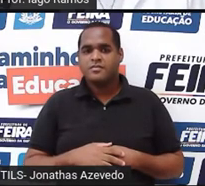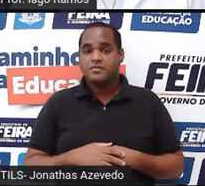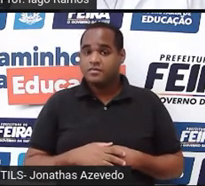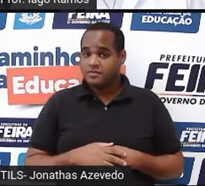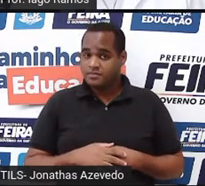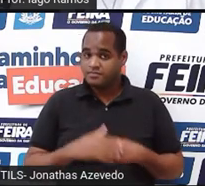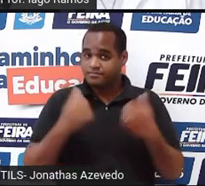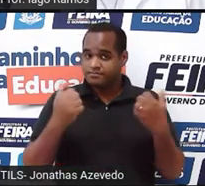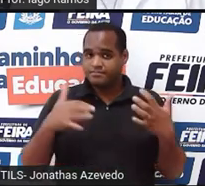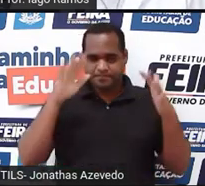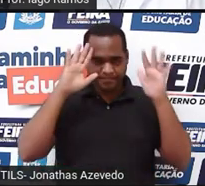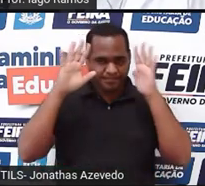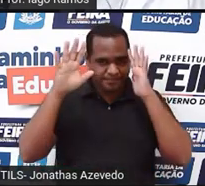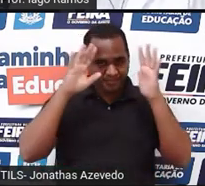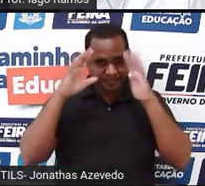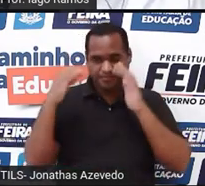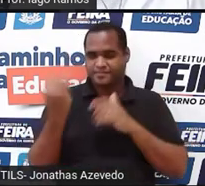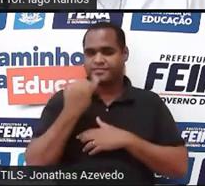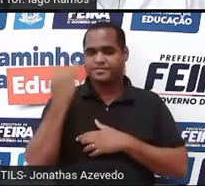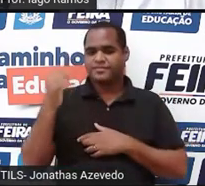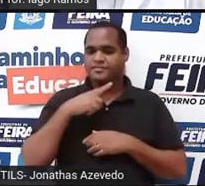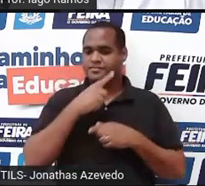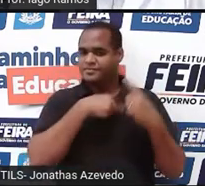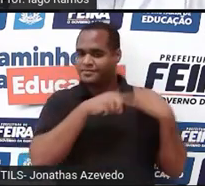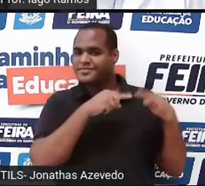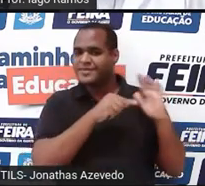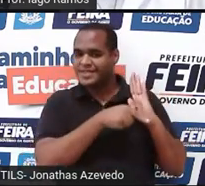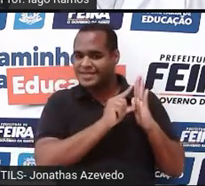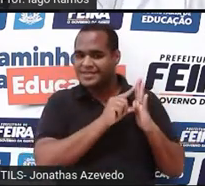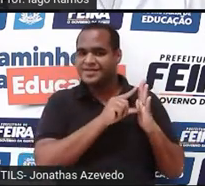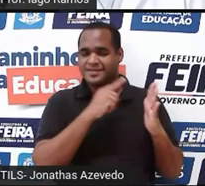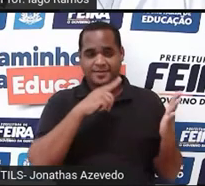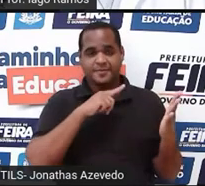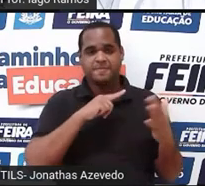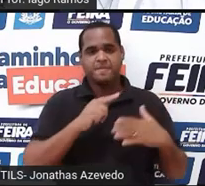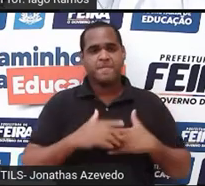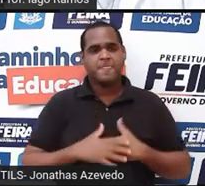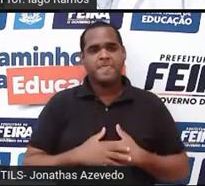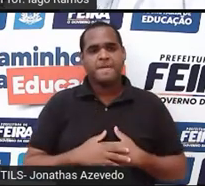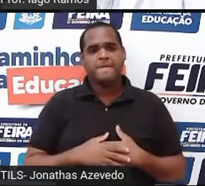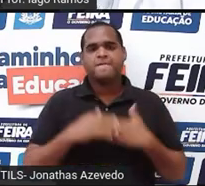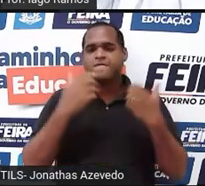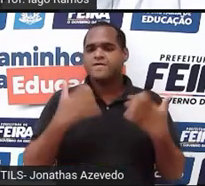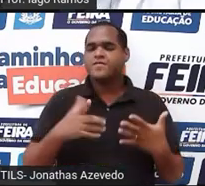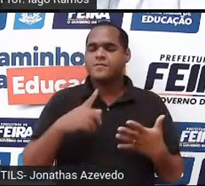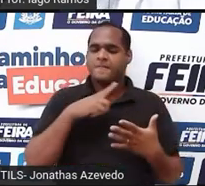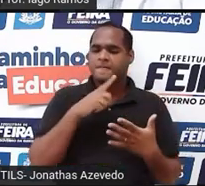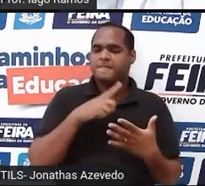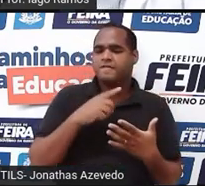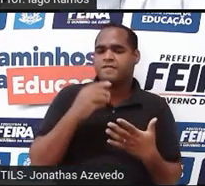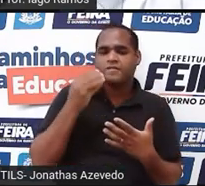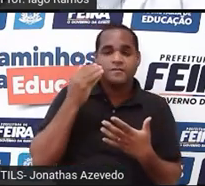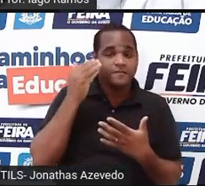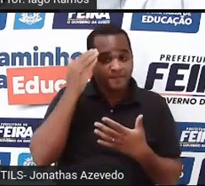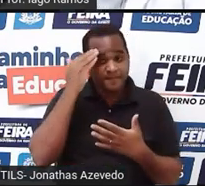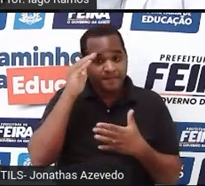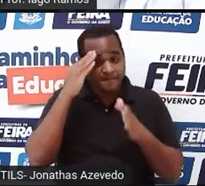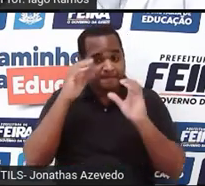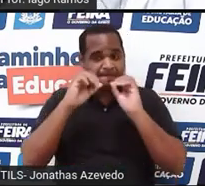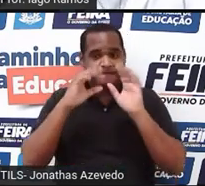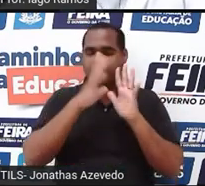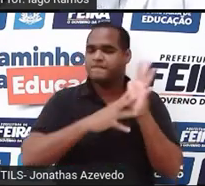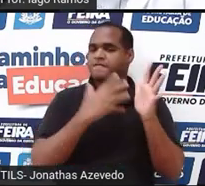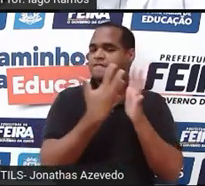a gente pode raciocinar da mesma forma como a gente raciocinantes né a gente pode tentar montar ali uma